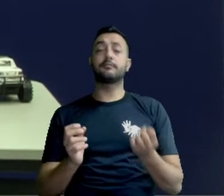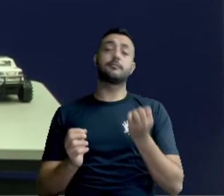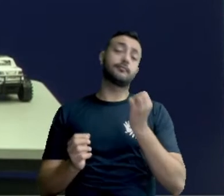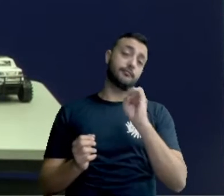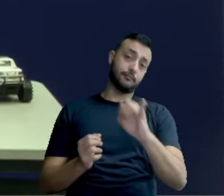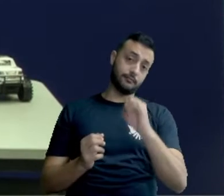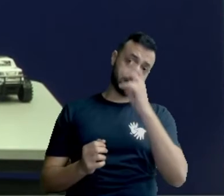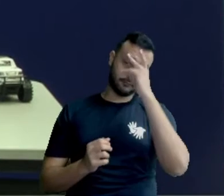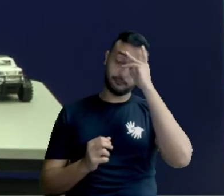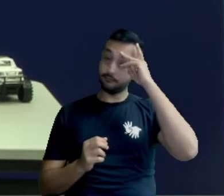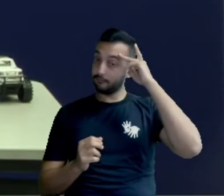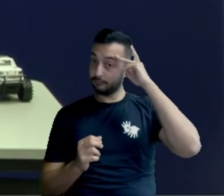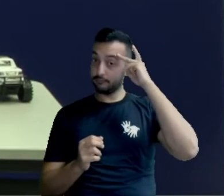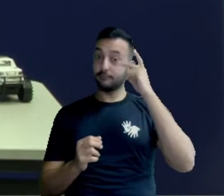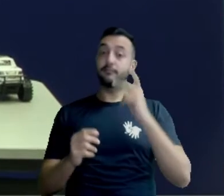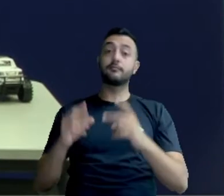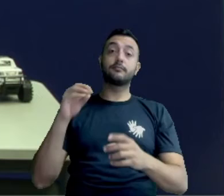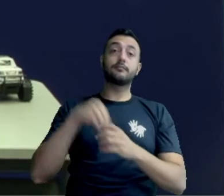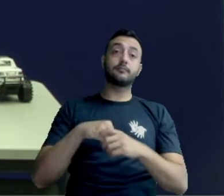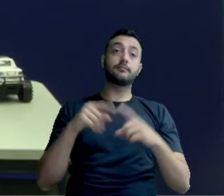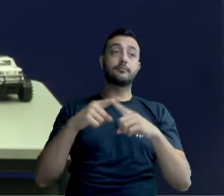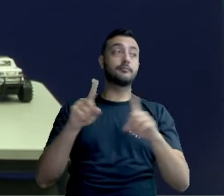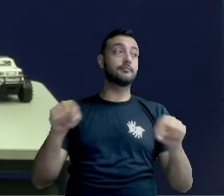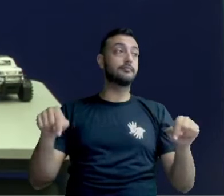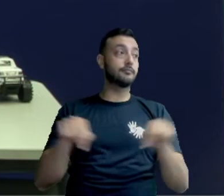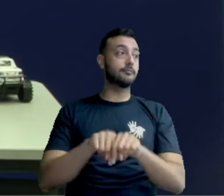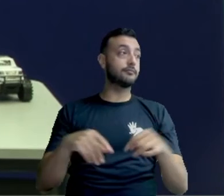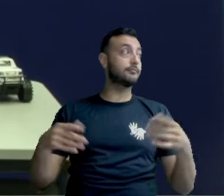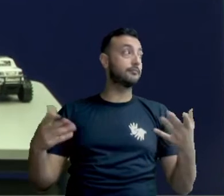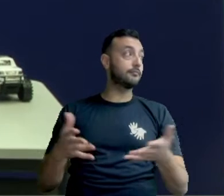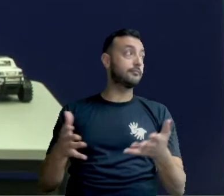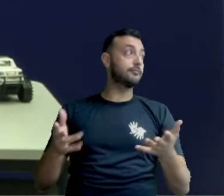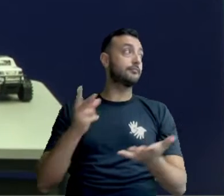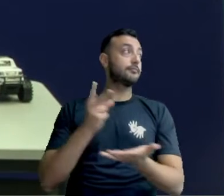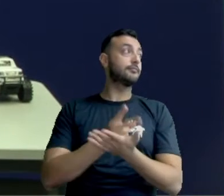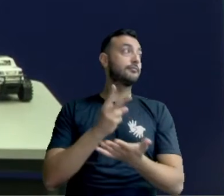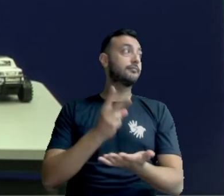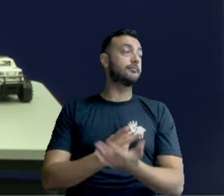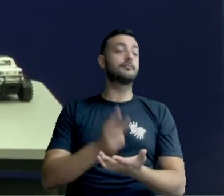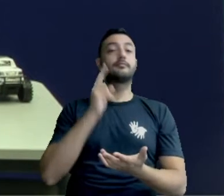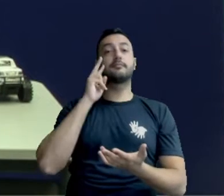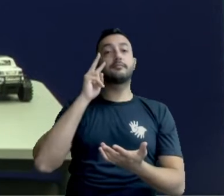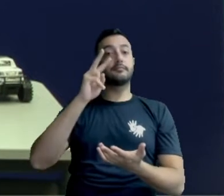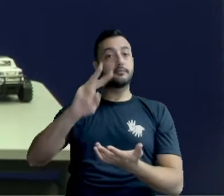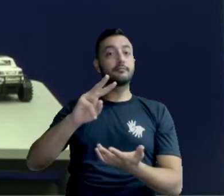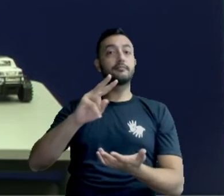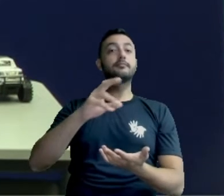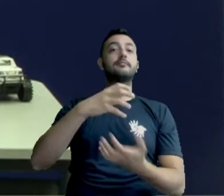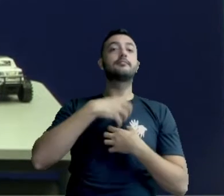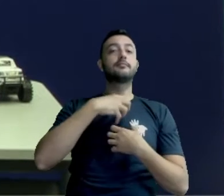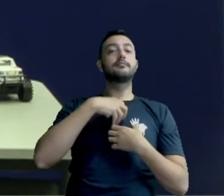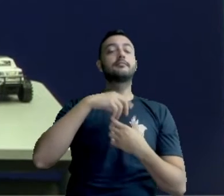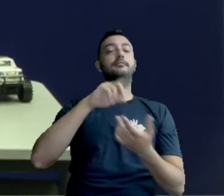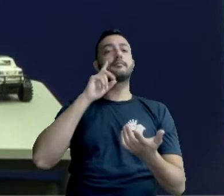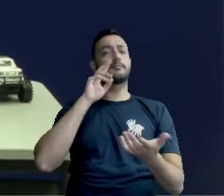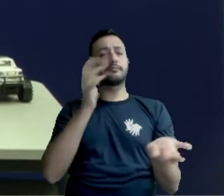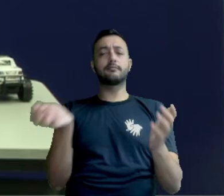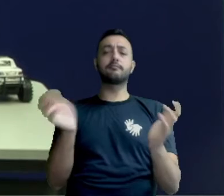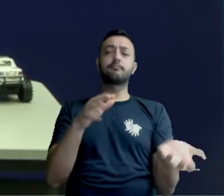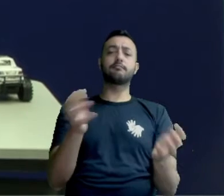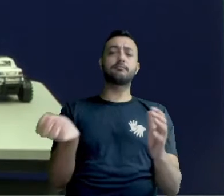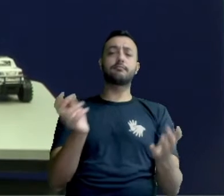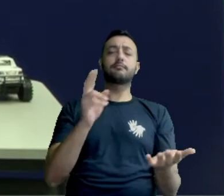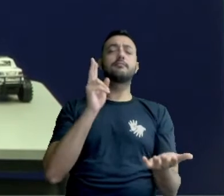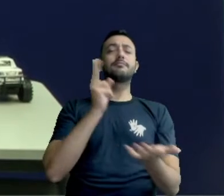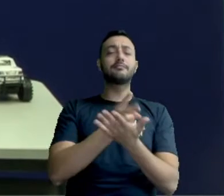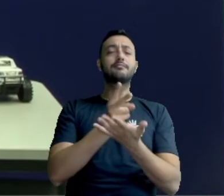Se uma pessoa estiver dentro do estúdio aqui nesse momento, ele vai ver sempre um arco, tá? Um